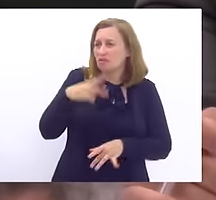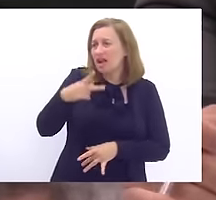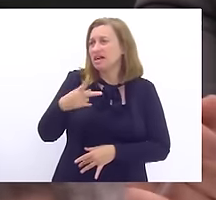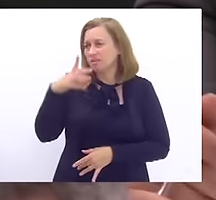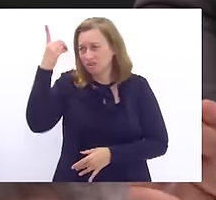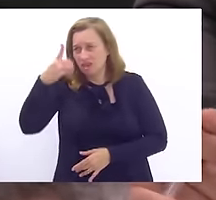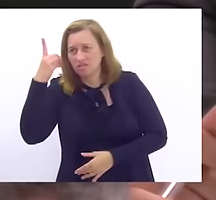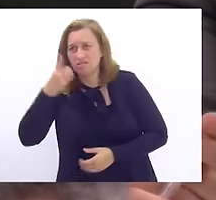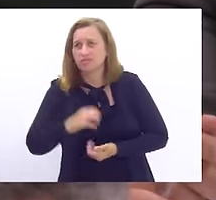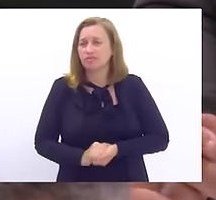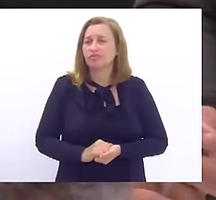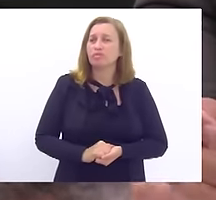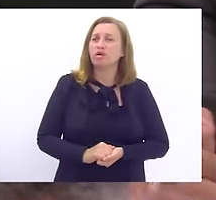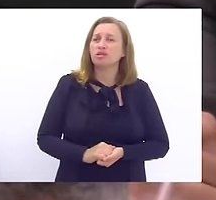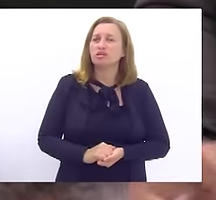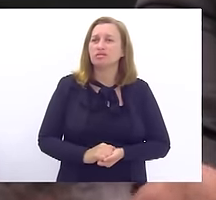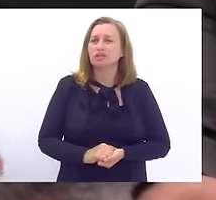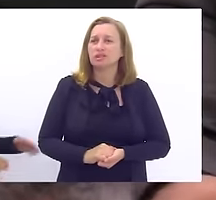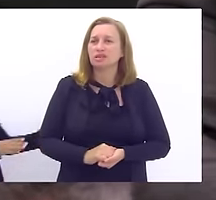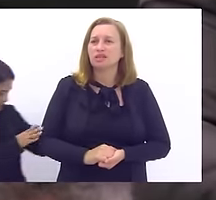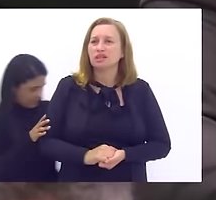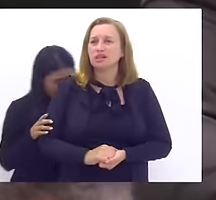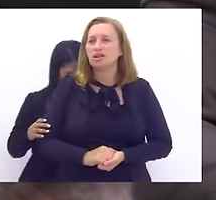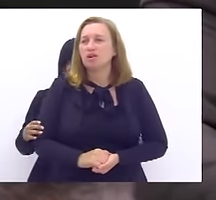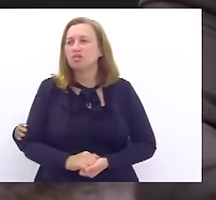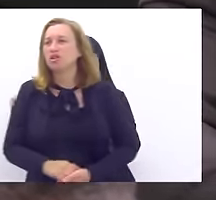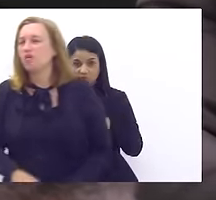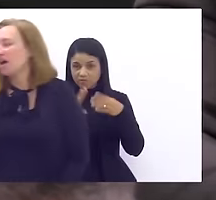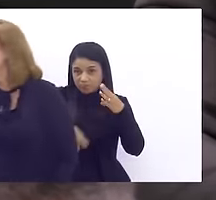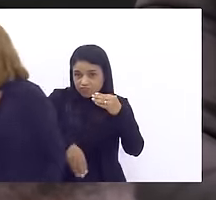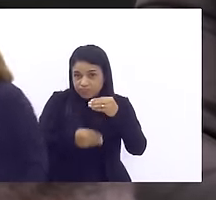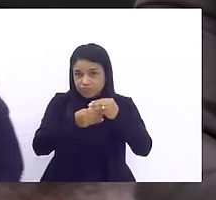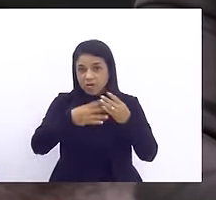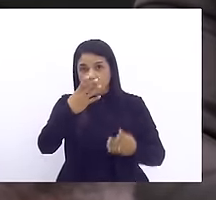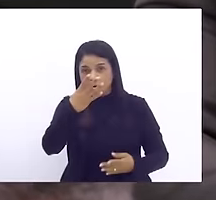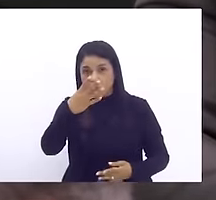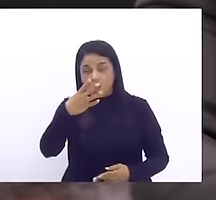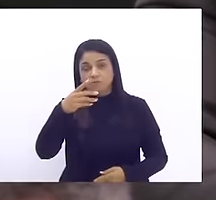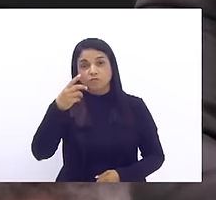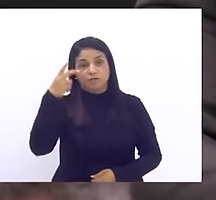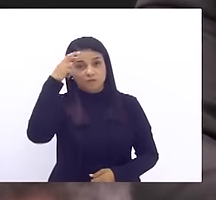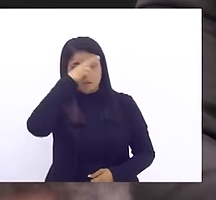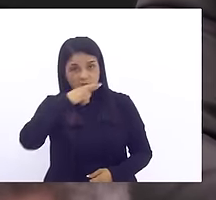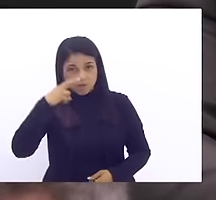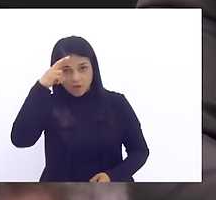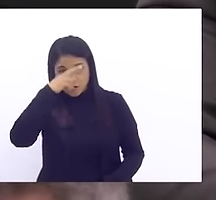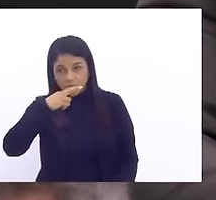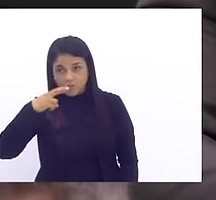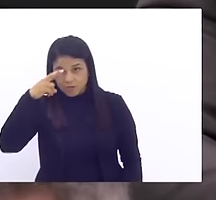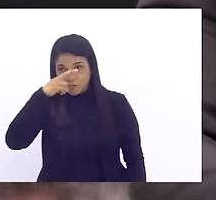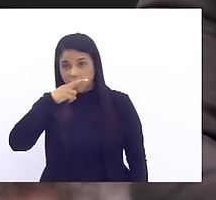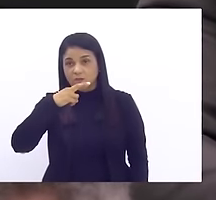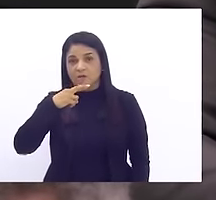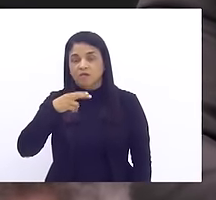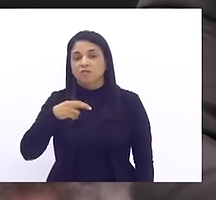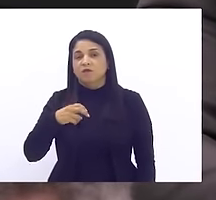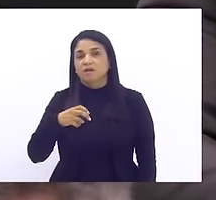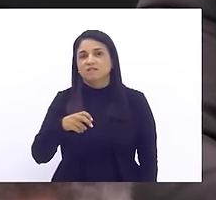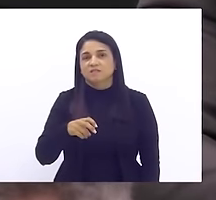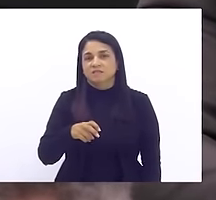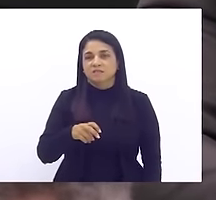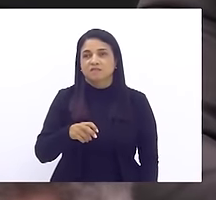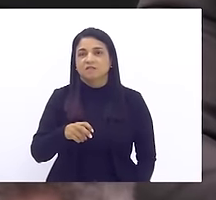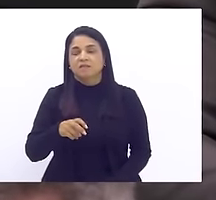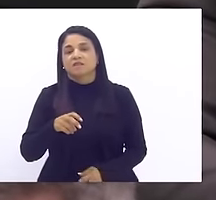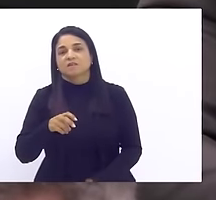no lote 4 são outros fiscal e gestor mas eu preciso dizer que o fiscal anterior e